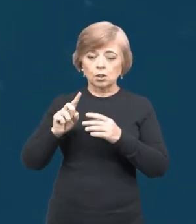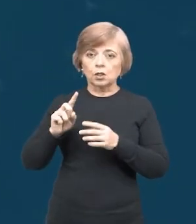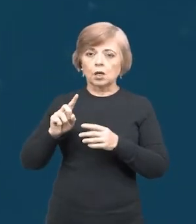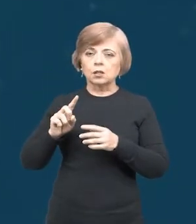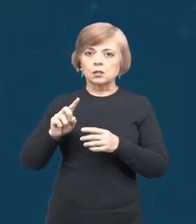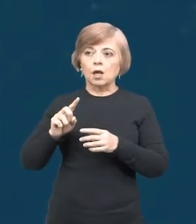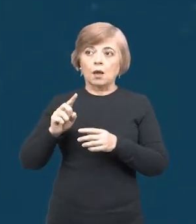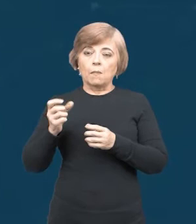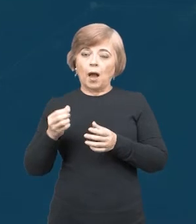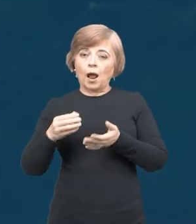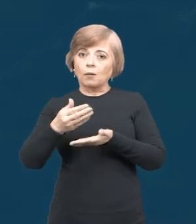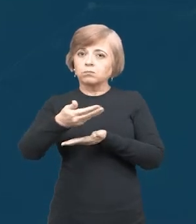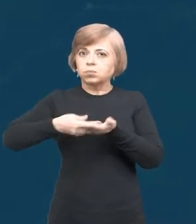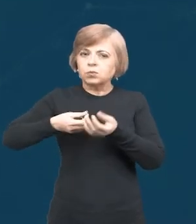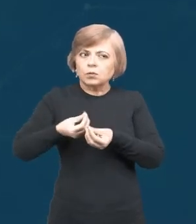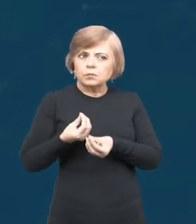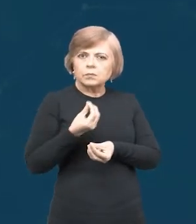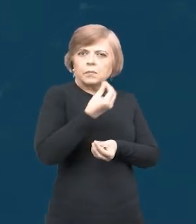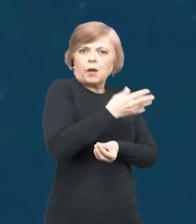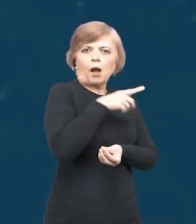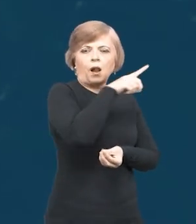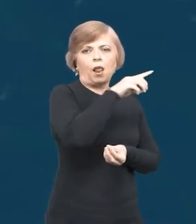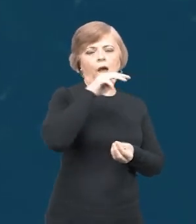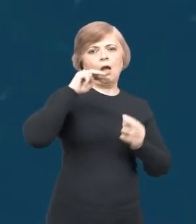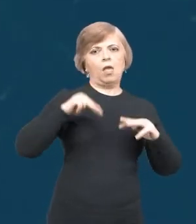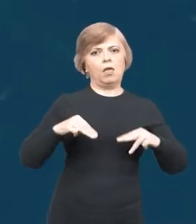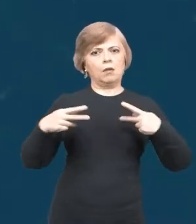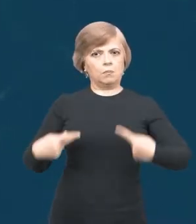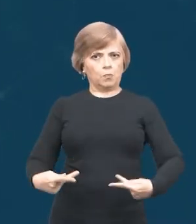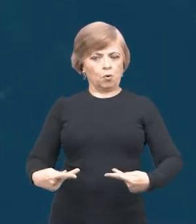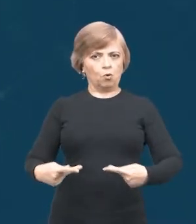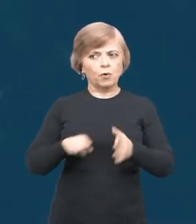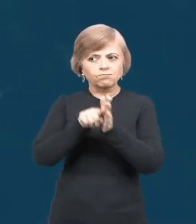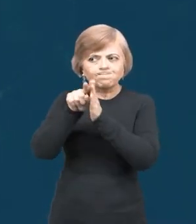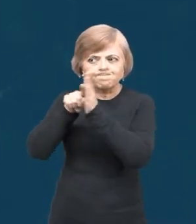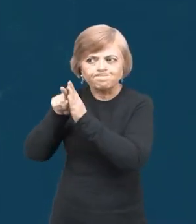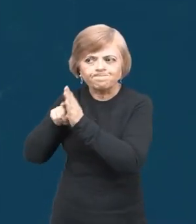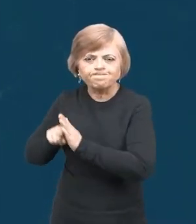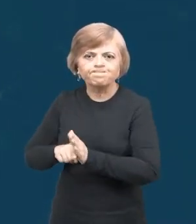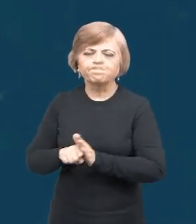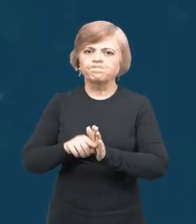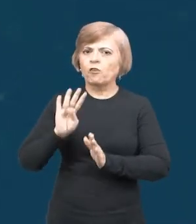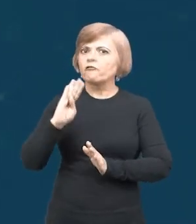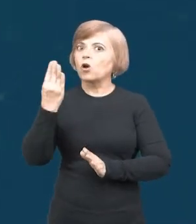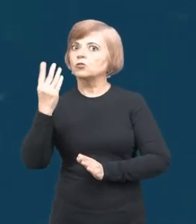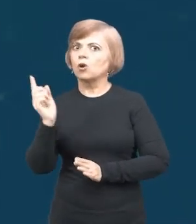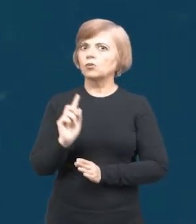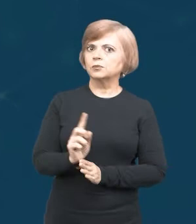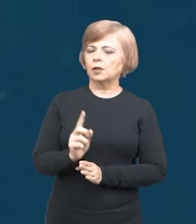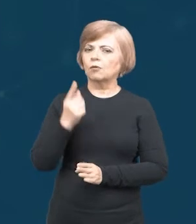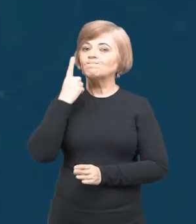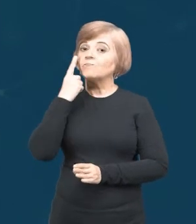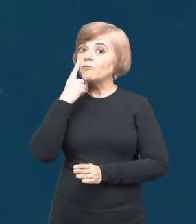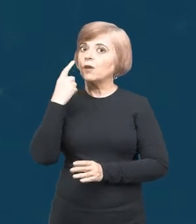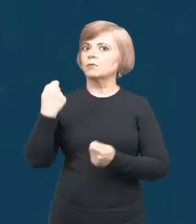Ministério Público reprima de forma posterior eventual fraude.